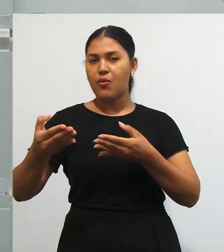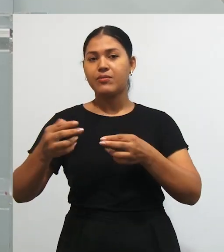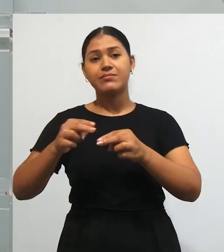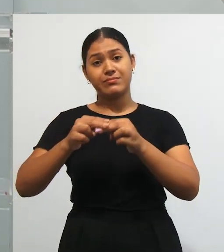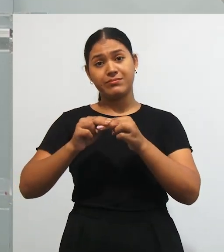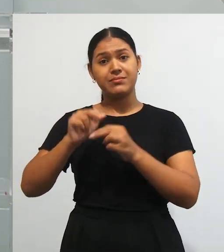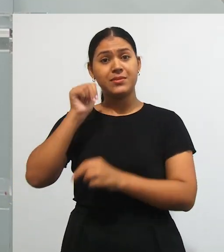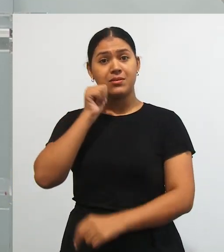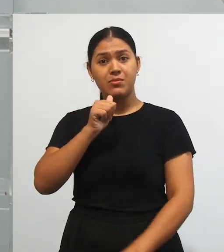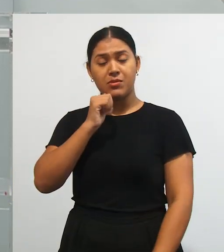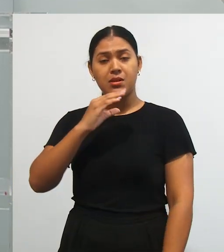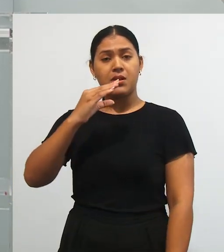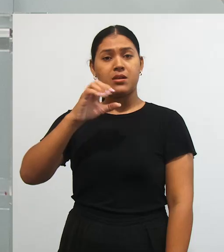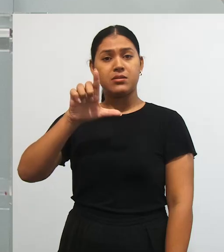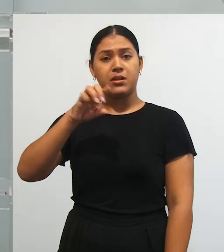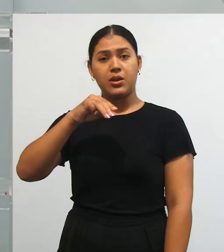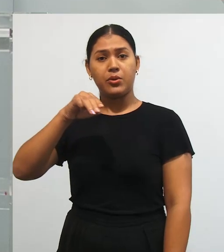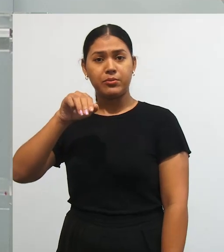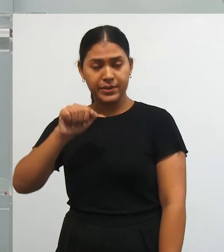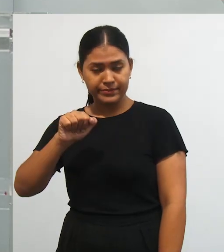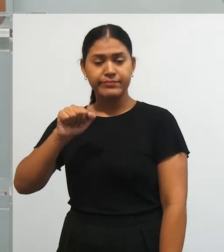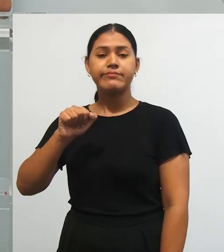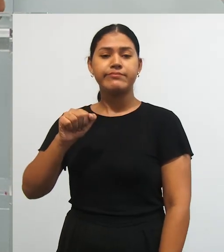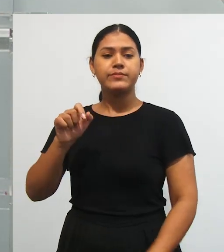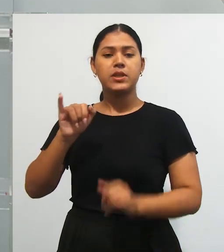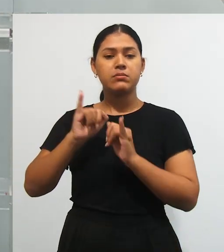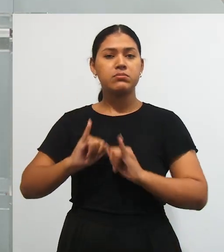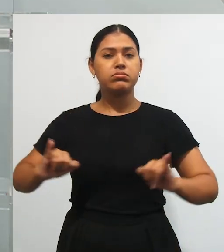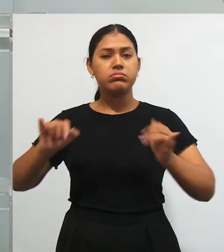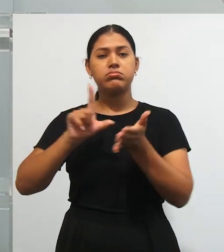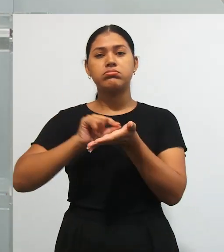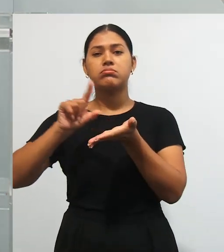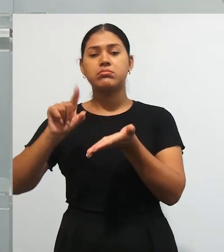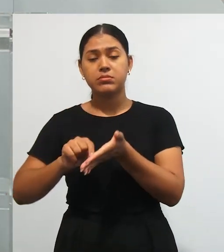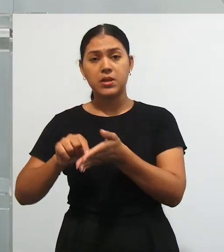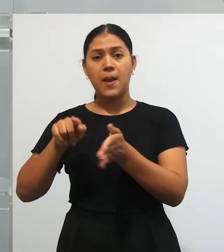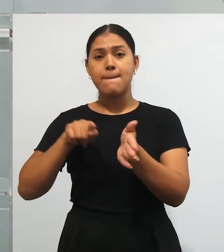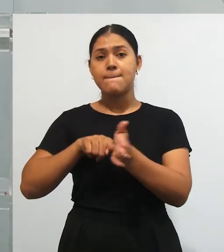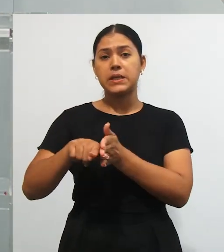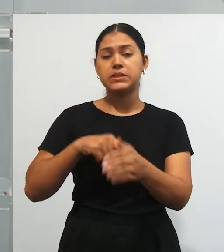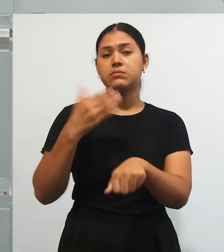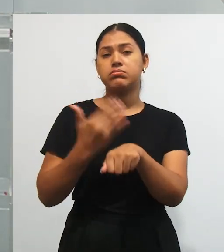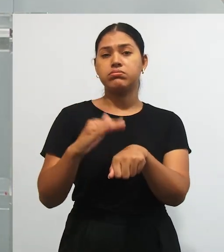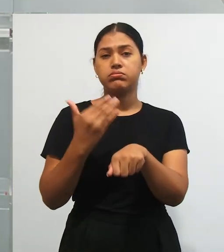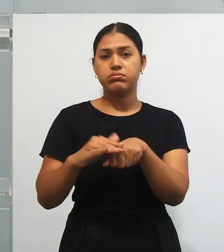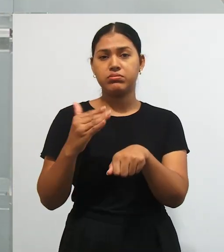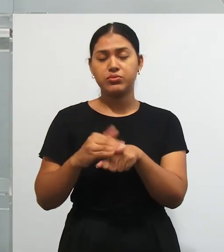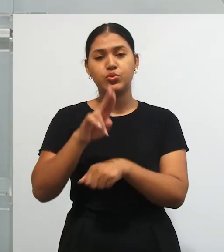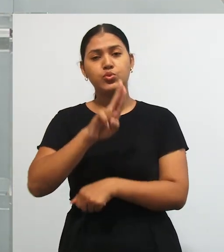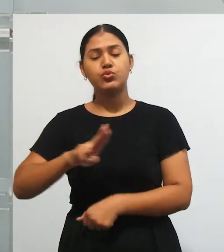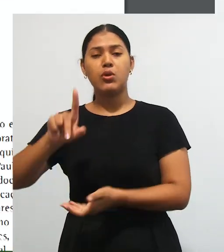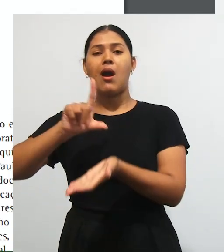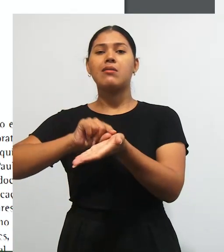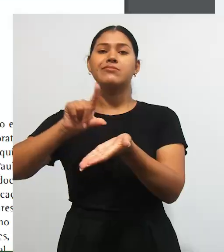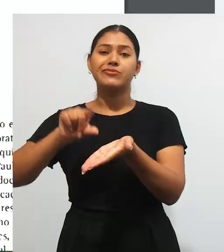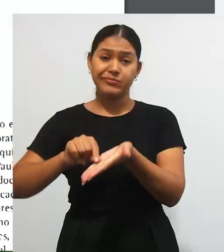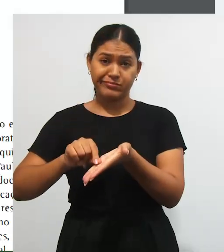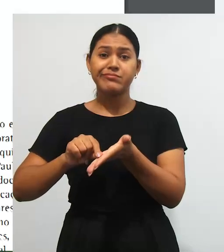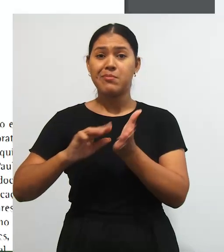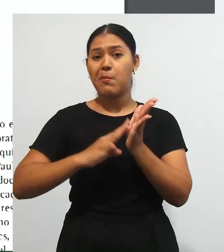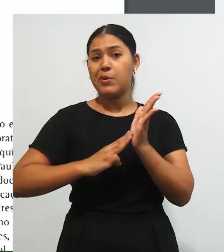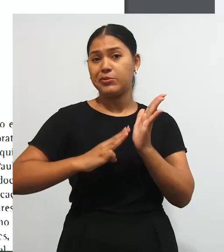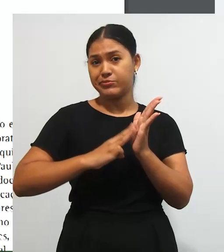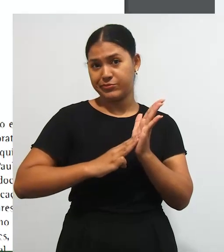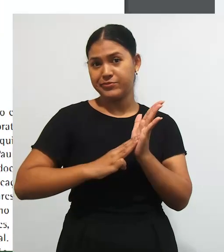que a Selminha comunicou e anunciou a pesquisa dela, que foi sobre pesquisação? Ela comunicou em forma de um